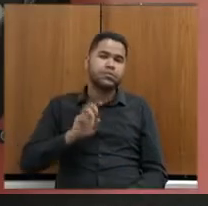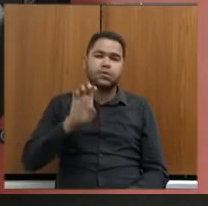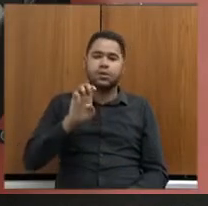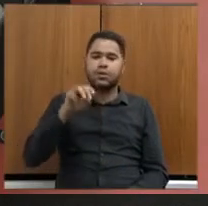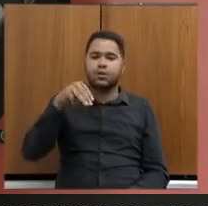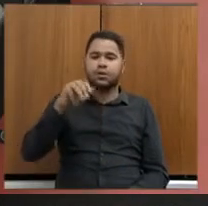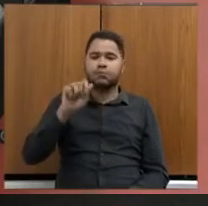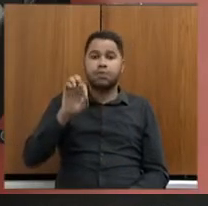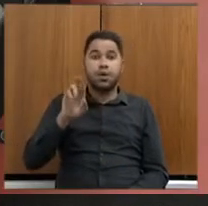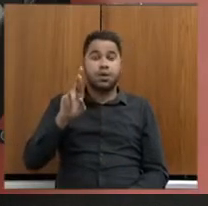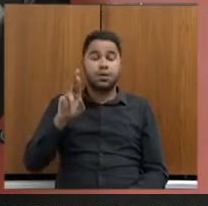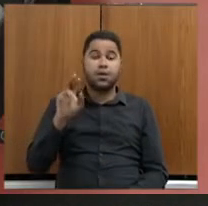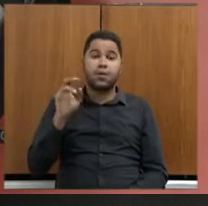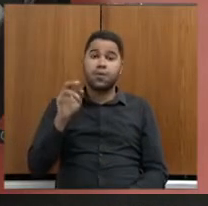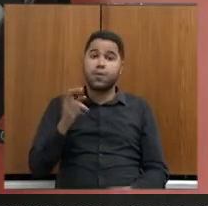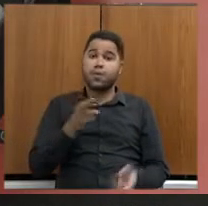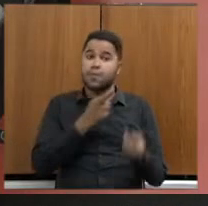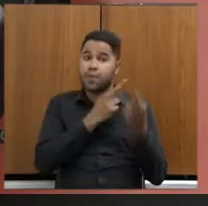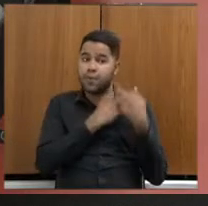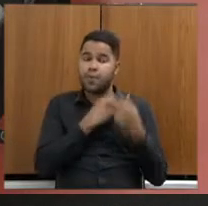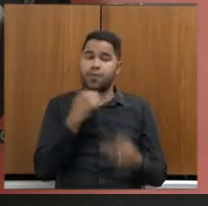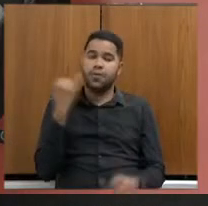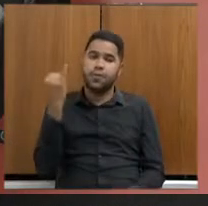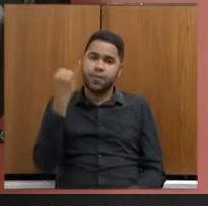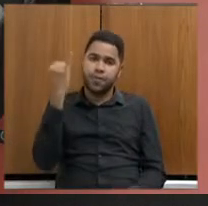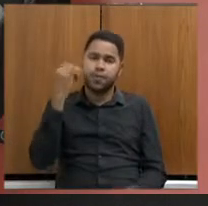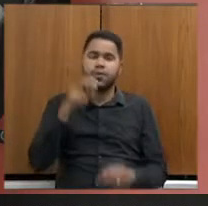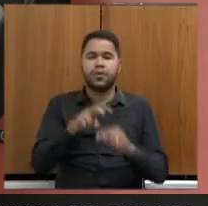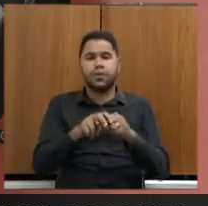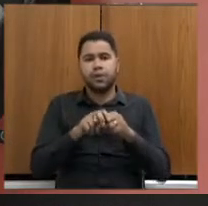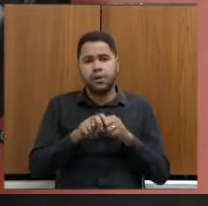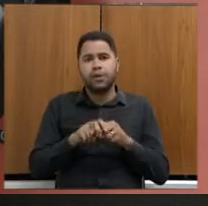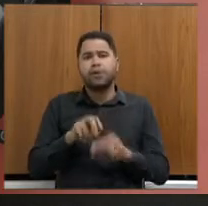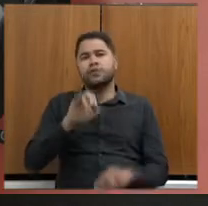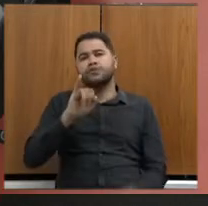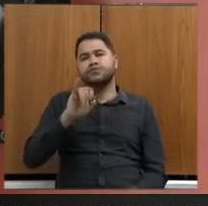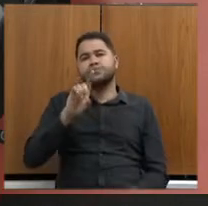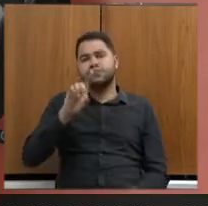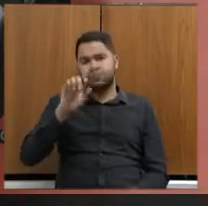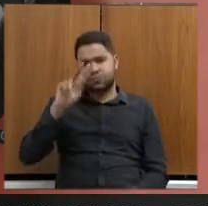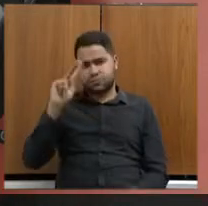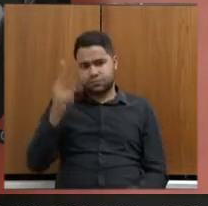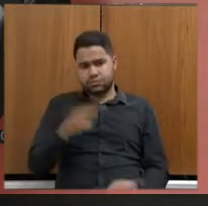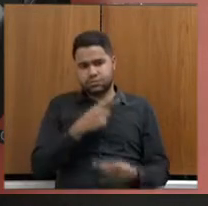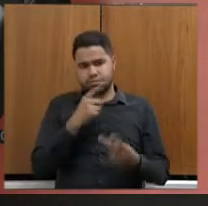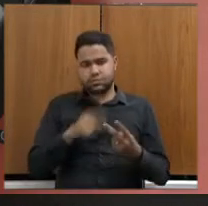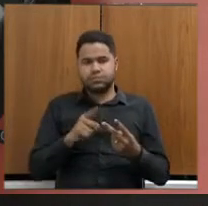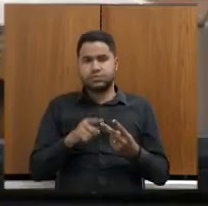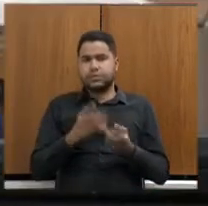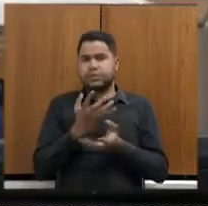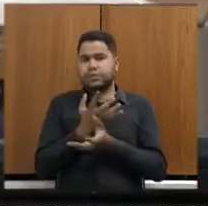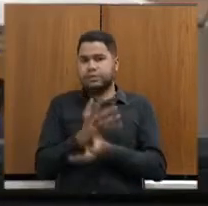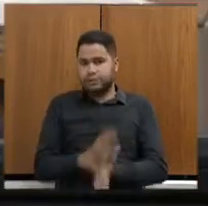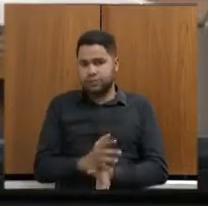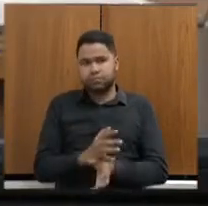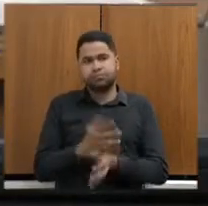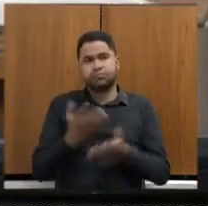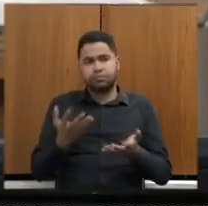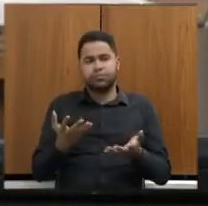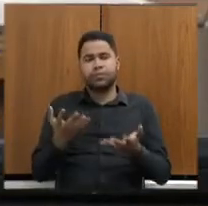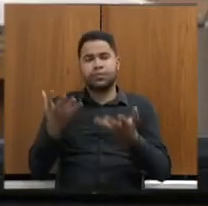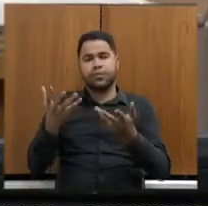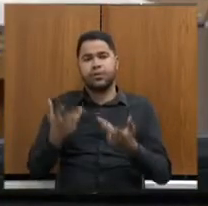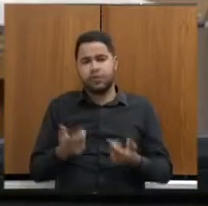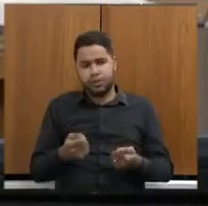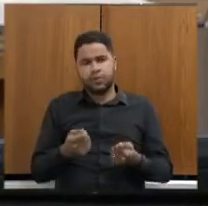matéria tem o mais importante ainda por causa da questão não é do IDH questão da seca marcante que nós temos lá e esse